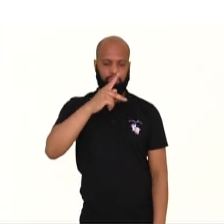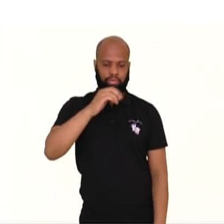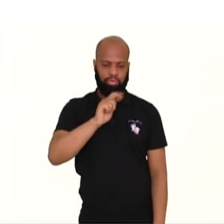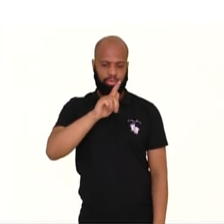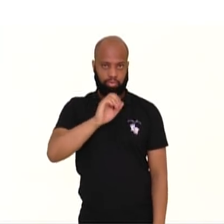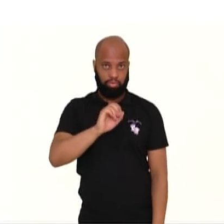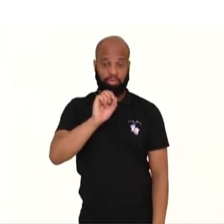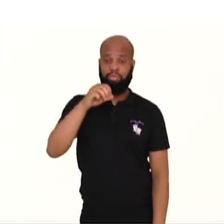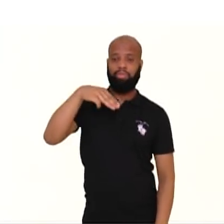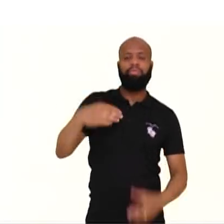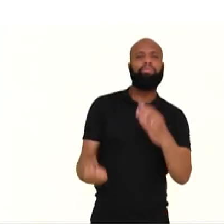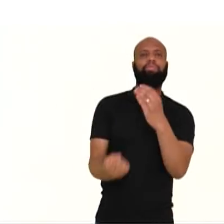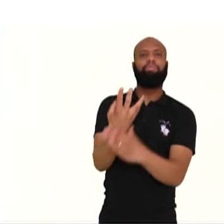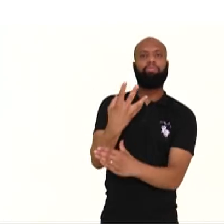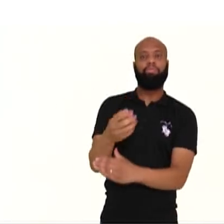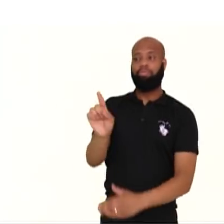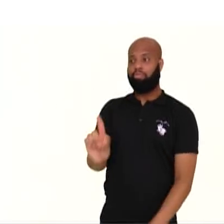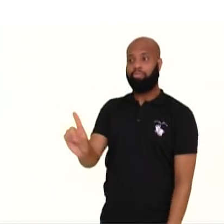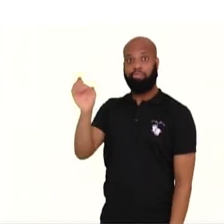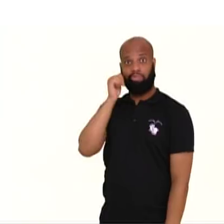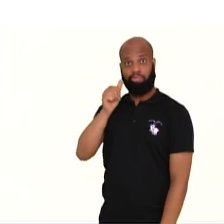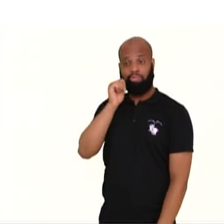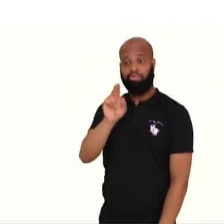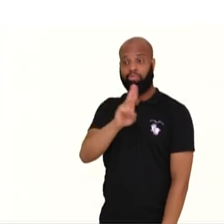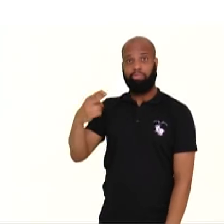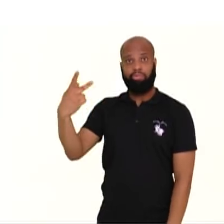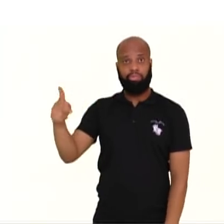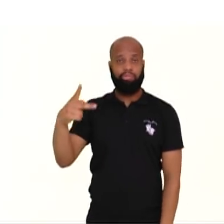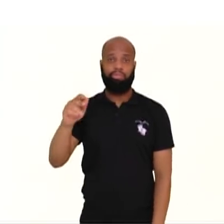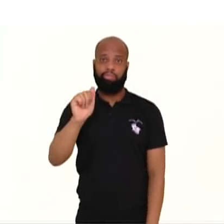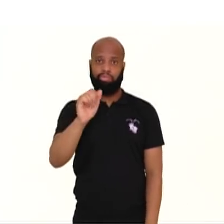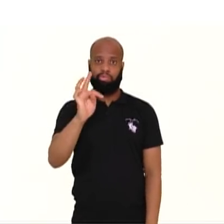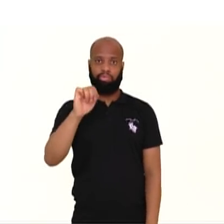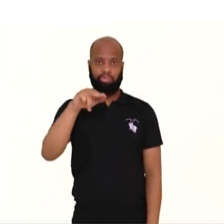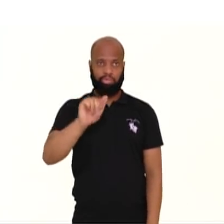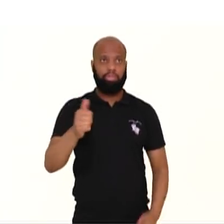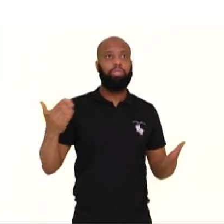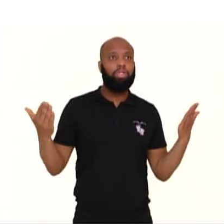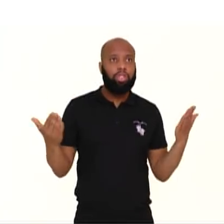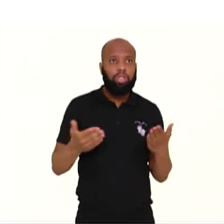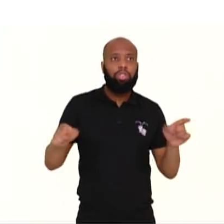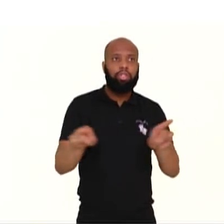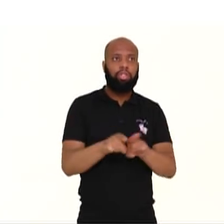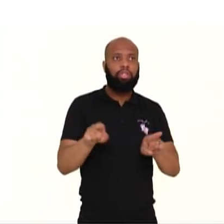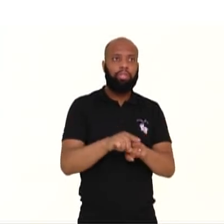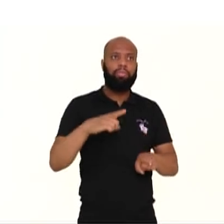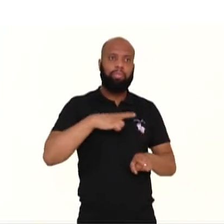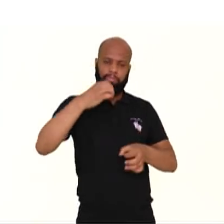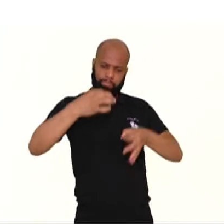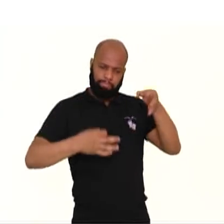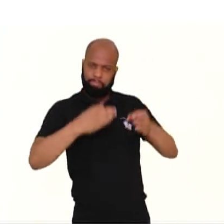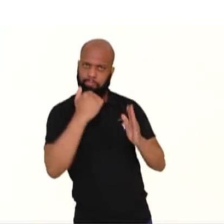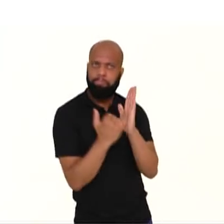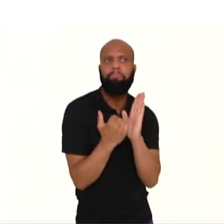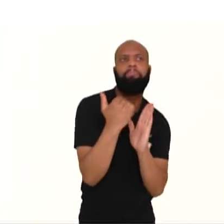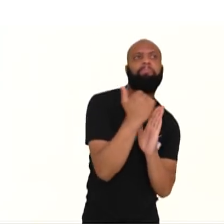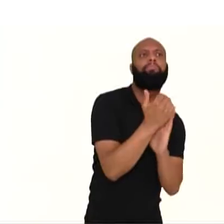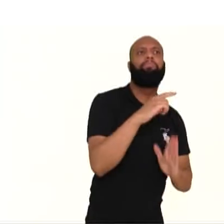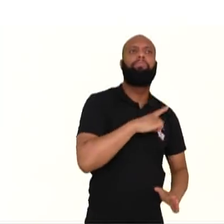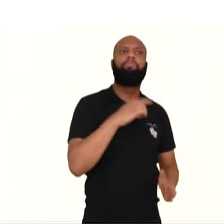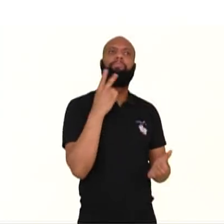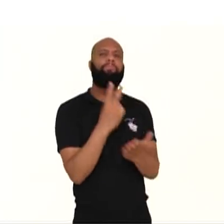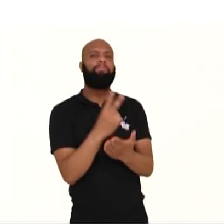Hoje, a Suprema Corte da Grécia também tem o nome de Areopagos, em homenagem